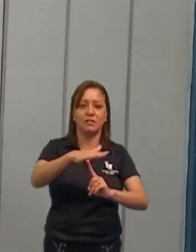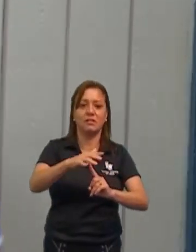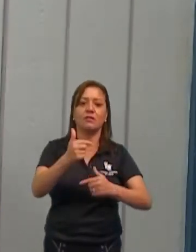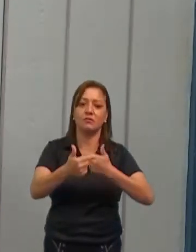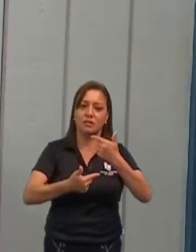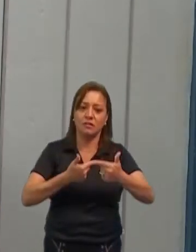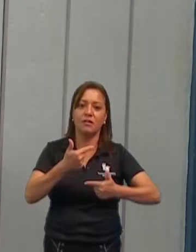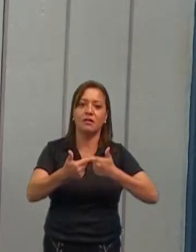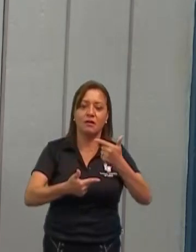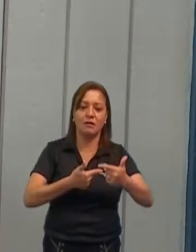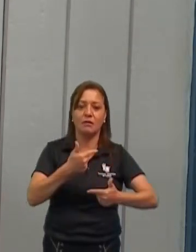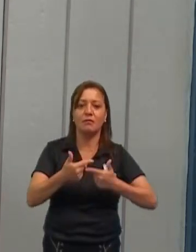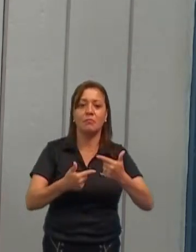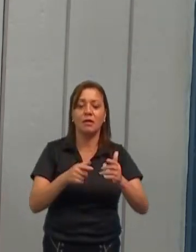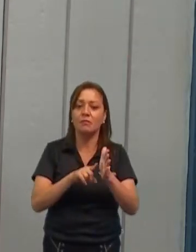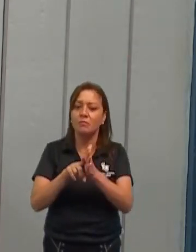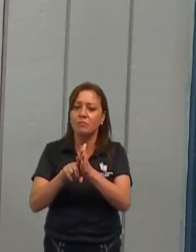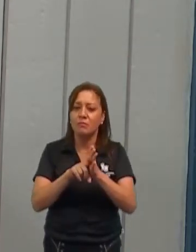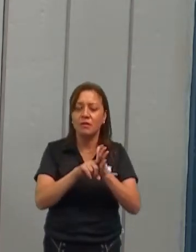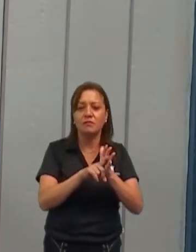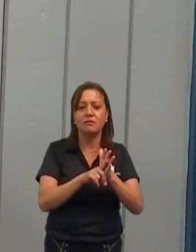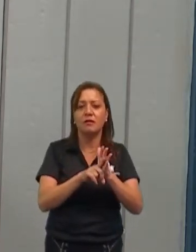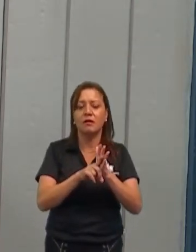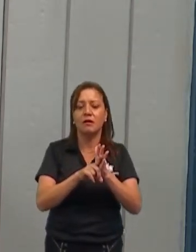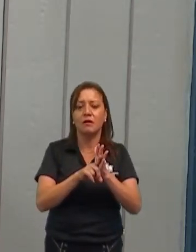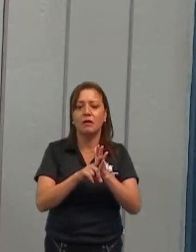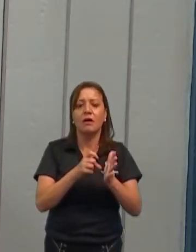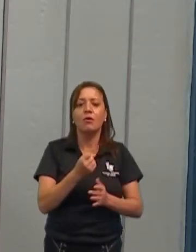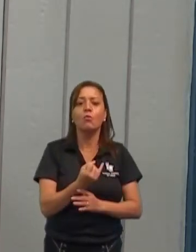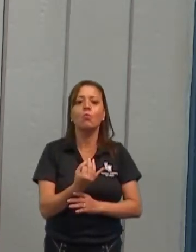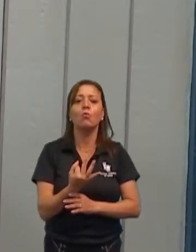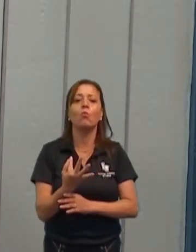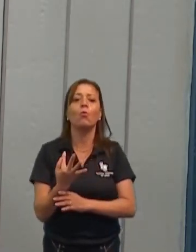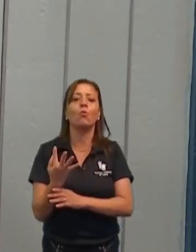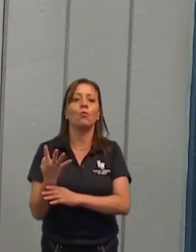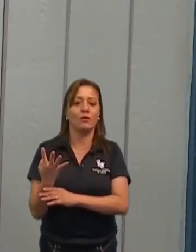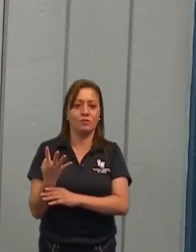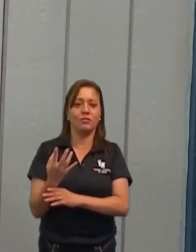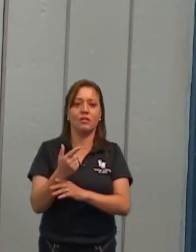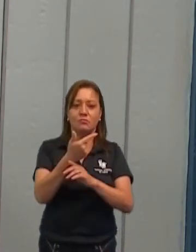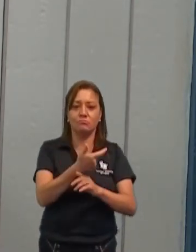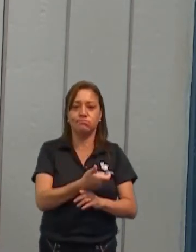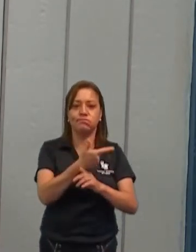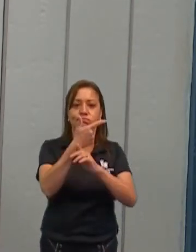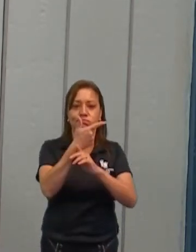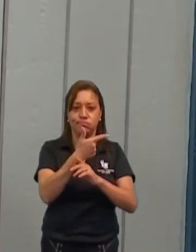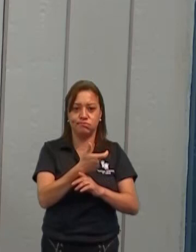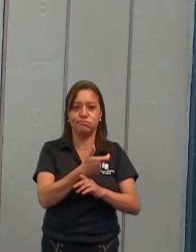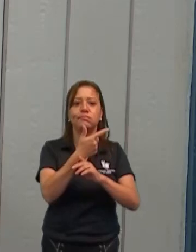os números. Quantas armas apreendidas que não tinham registro no nosso